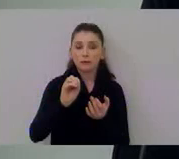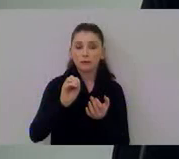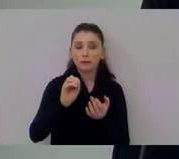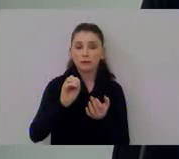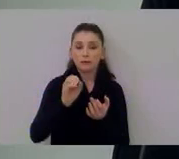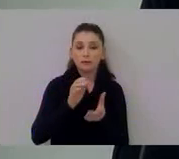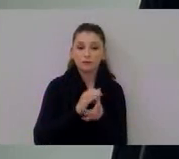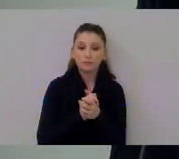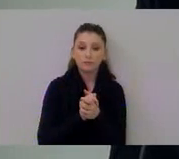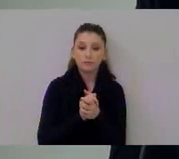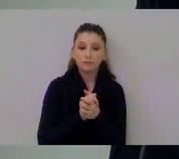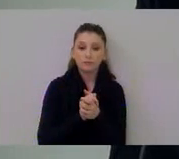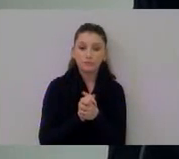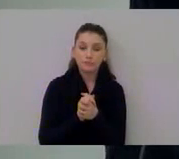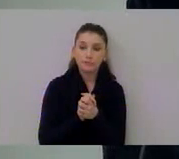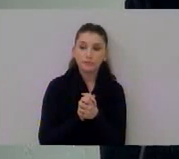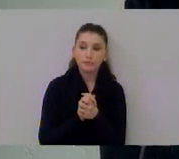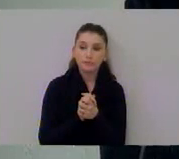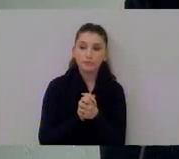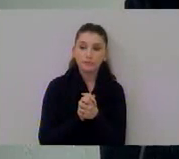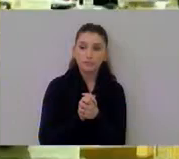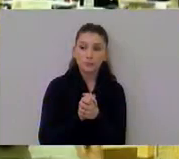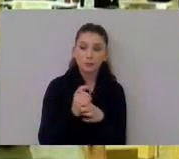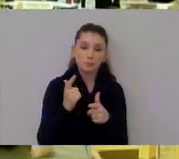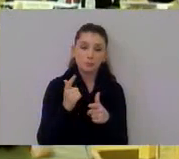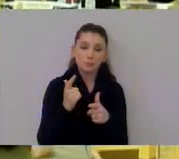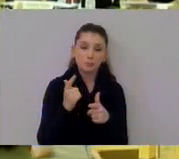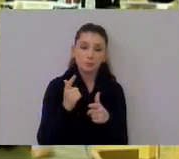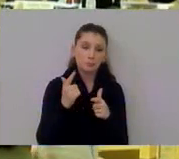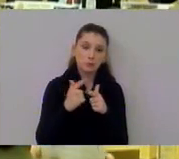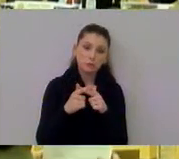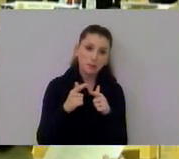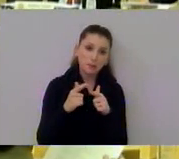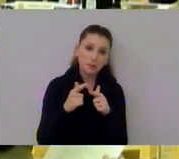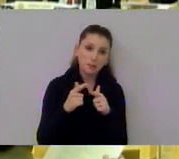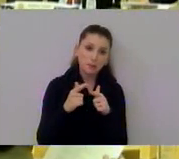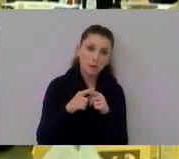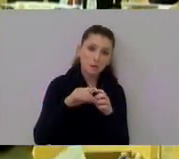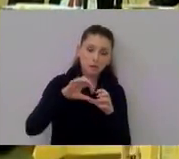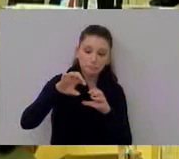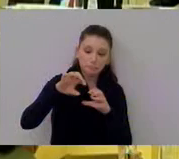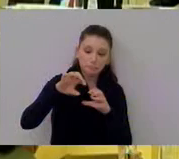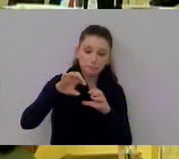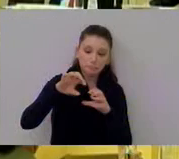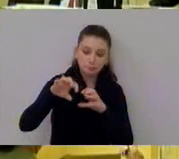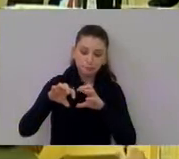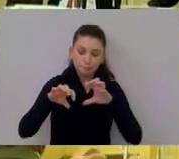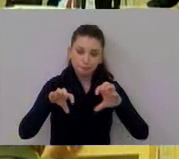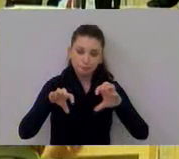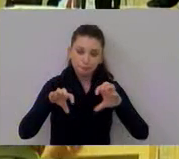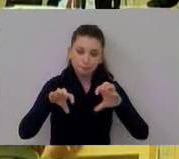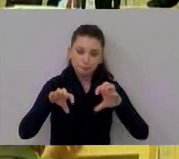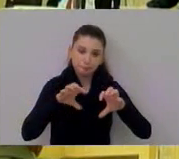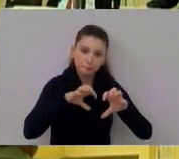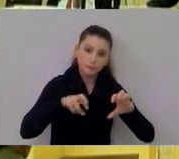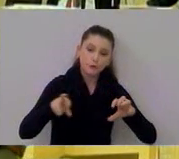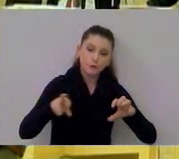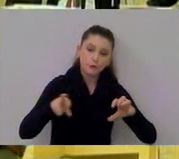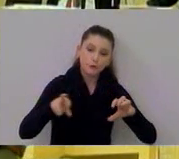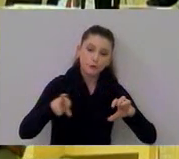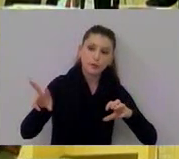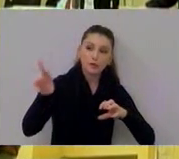a divisão de recursos, que a maioria fica assim